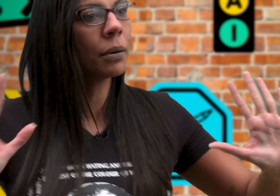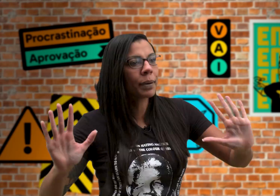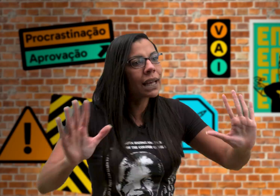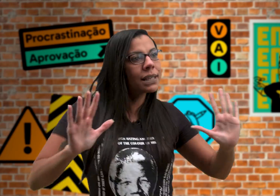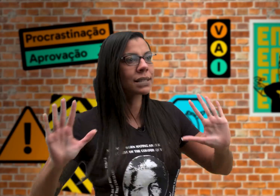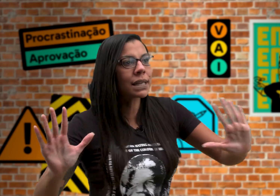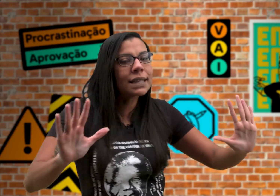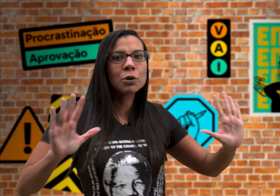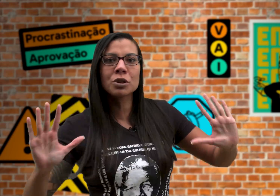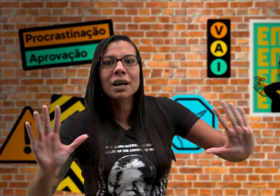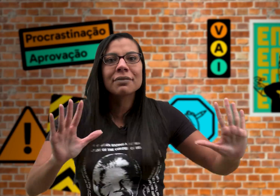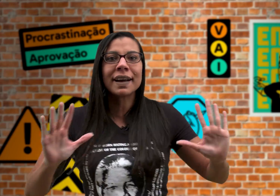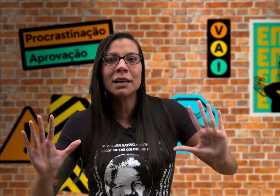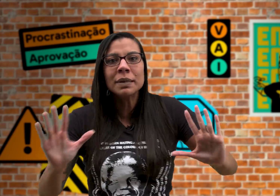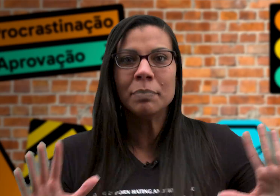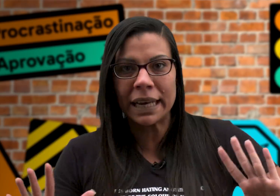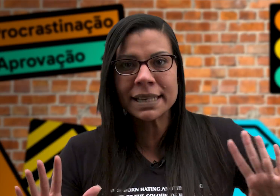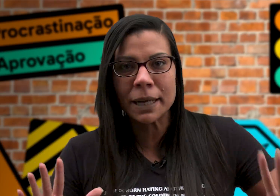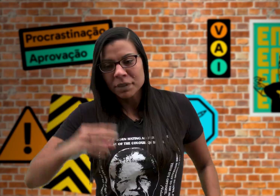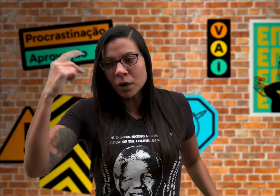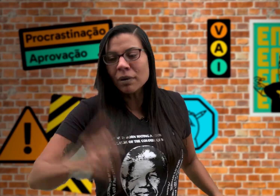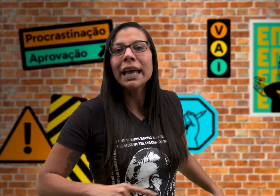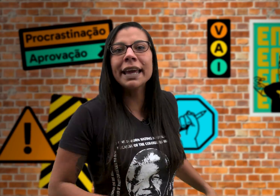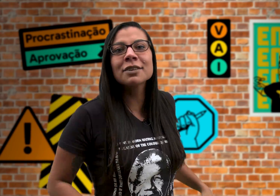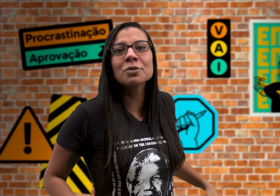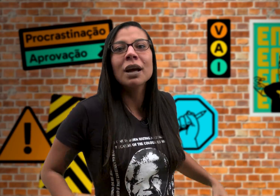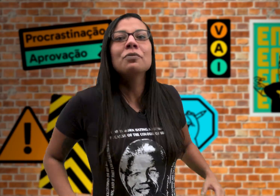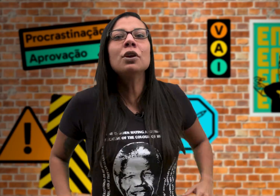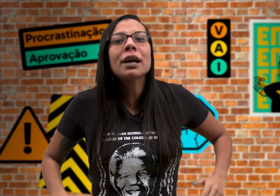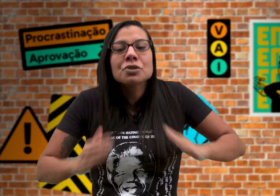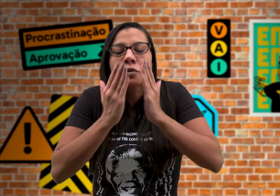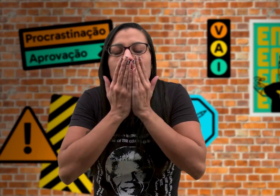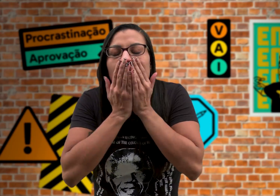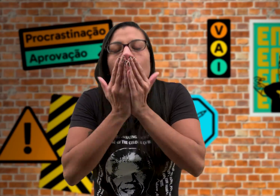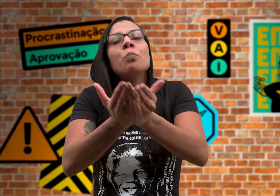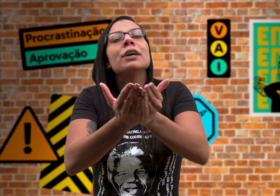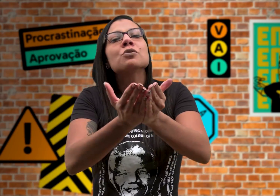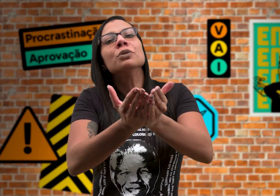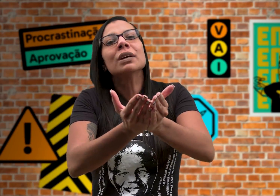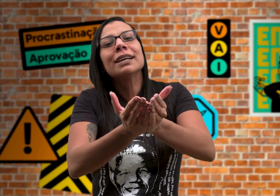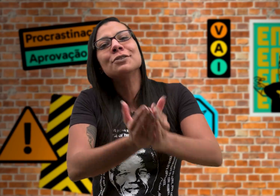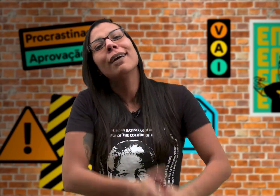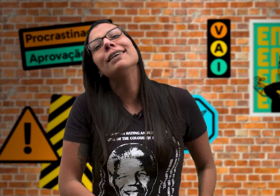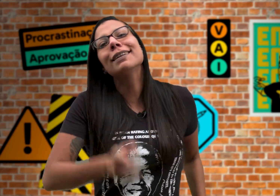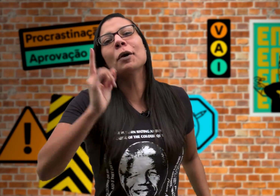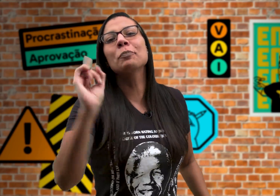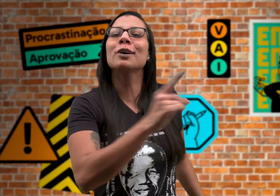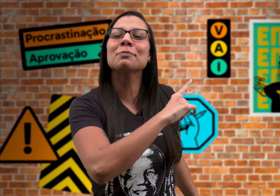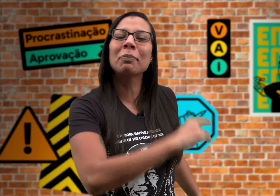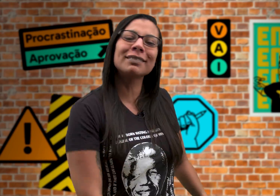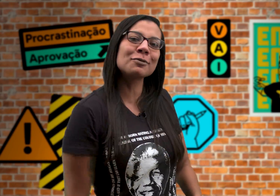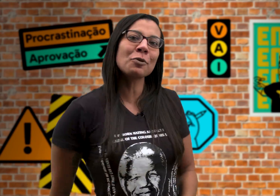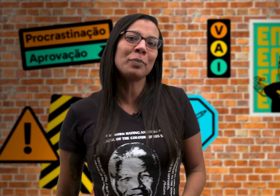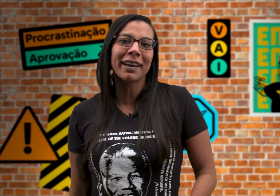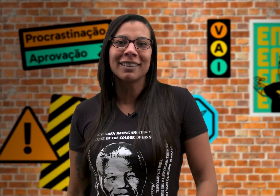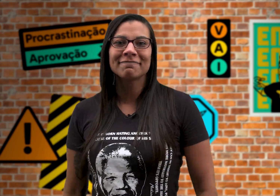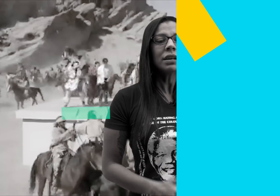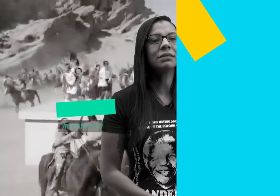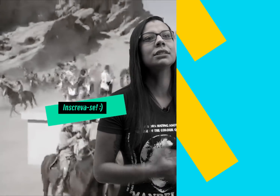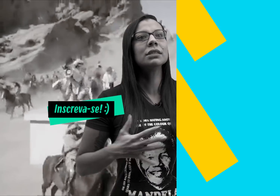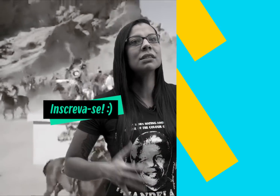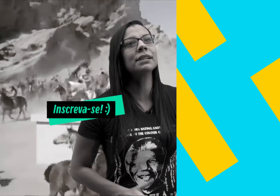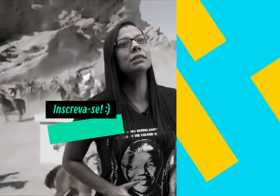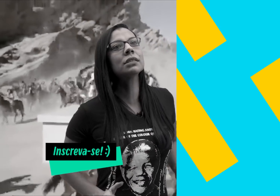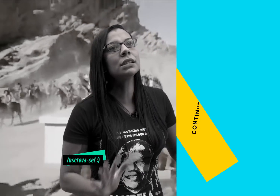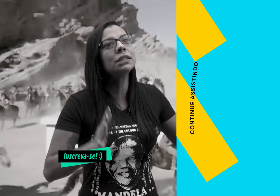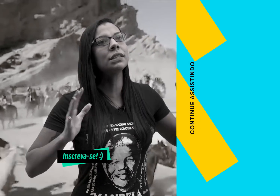lá, ó, pra dar uma dançada, curtir uma vibe, beleza? Então é isso. Filhotes, um beijo muito grande e até o próximo Plantão Descomplica.